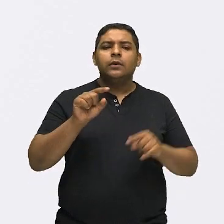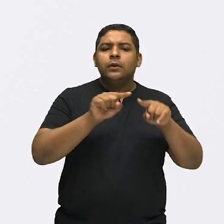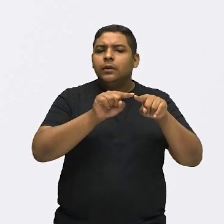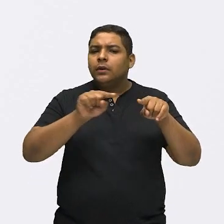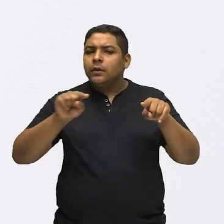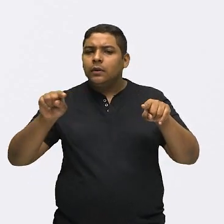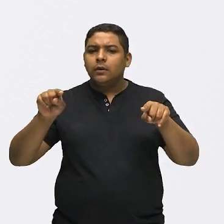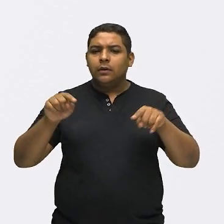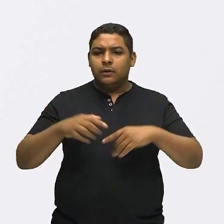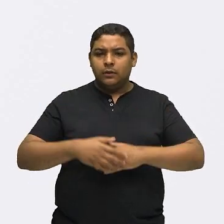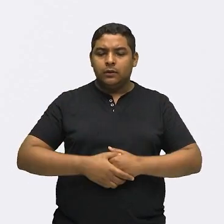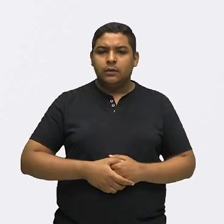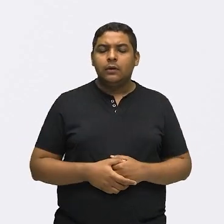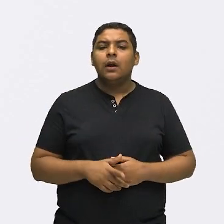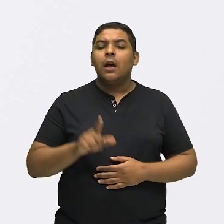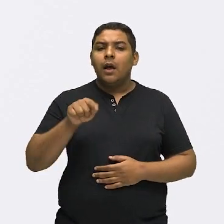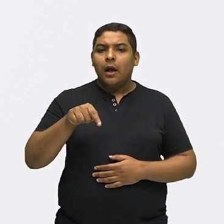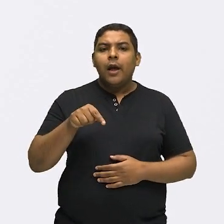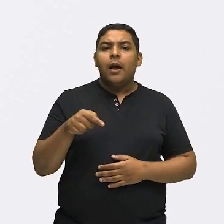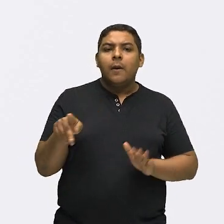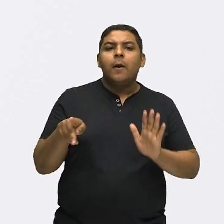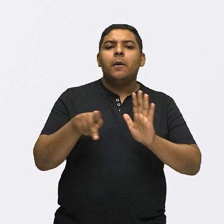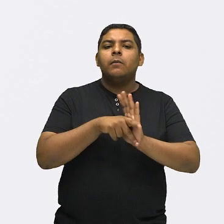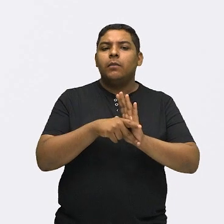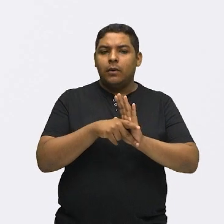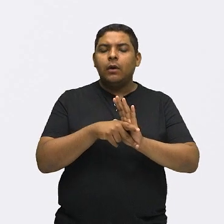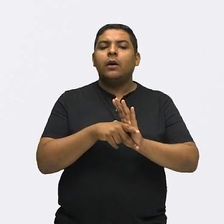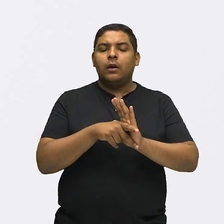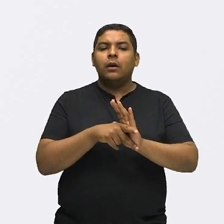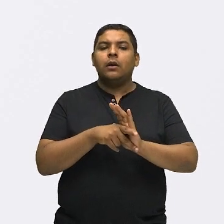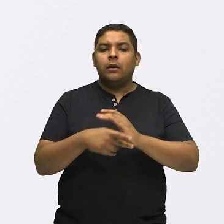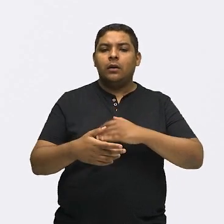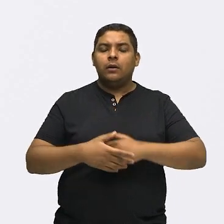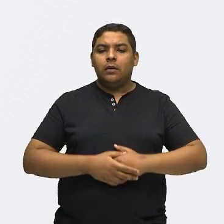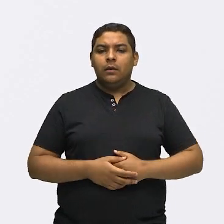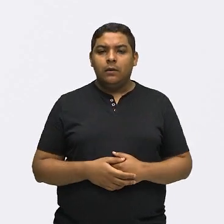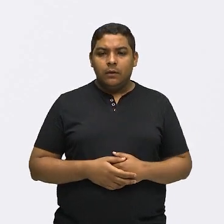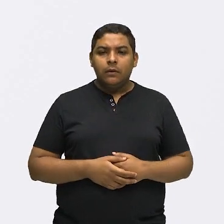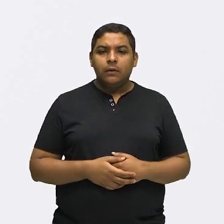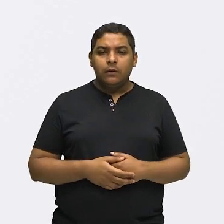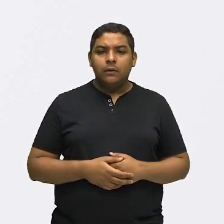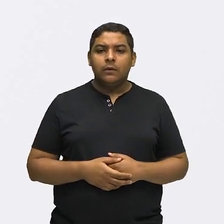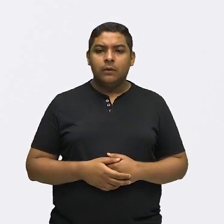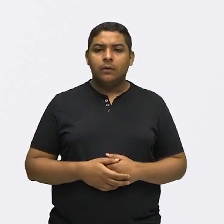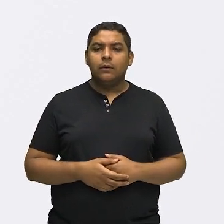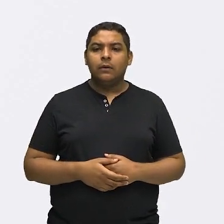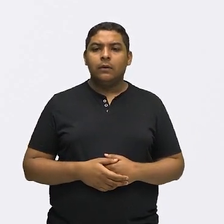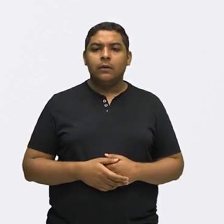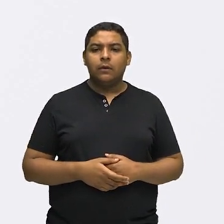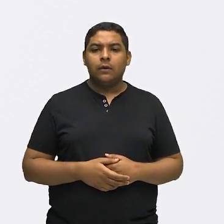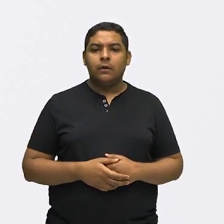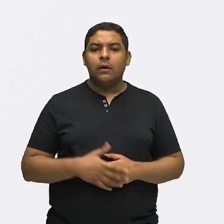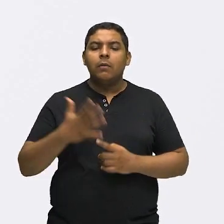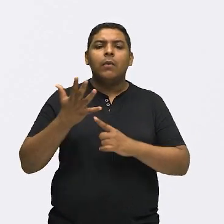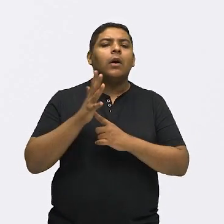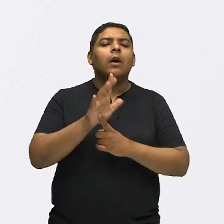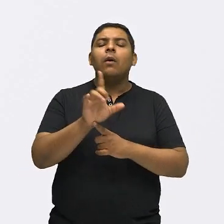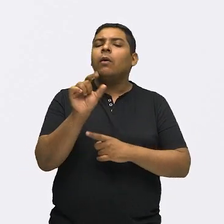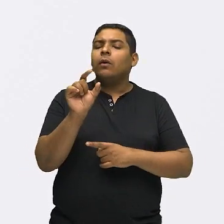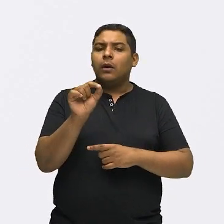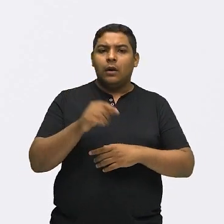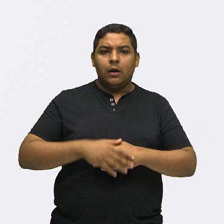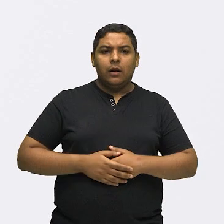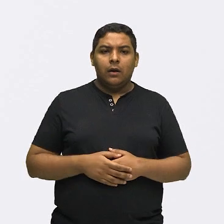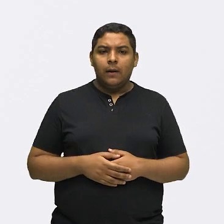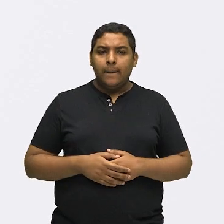linha é um dos elementos visuais da linguagem plástica. A linha é obtida através de infinitos pontos. Também